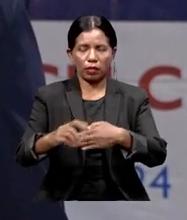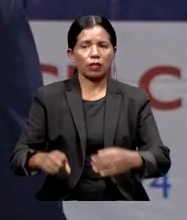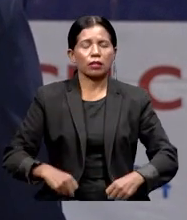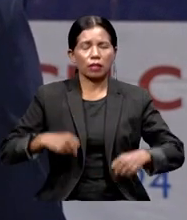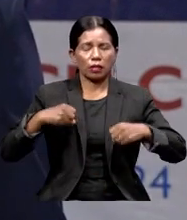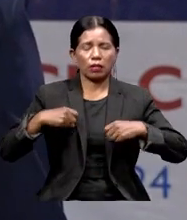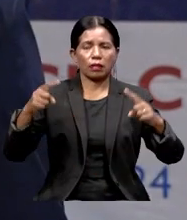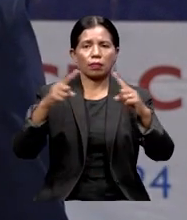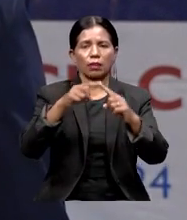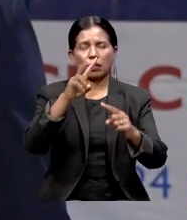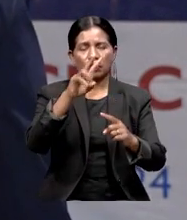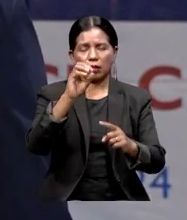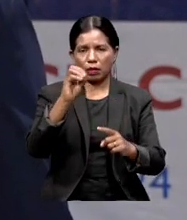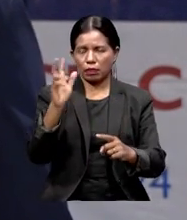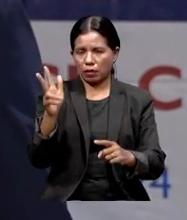para